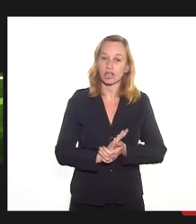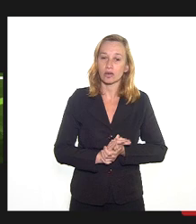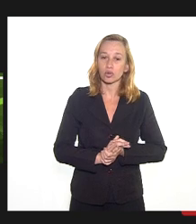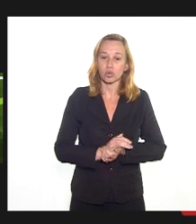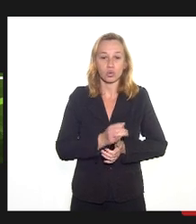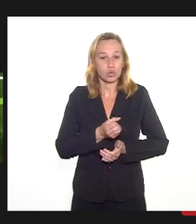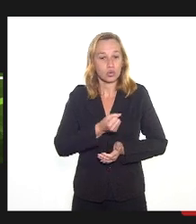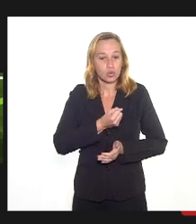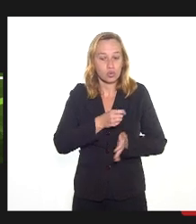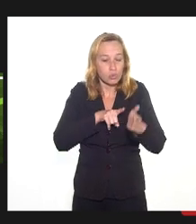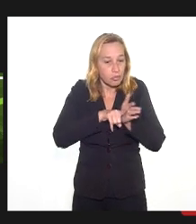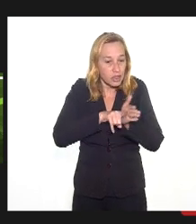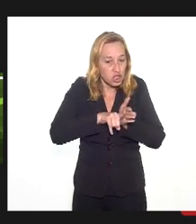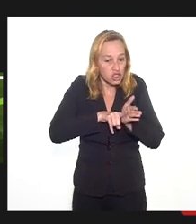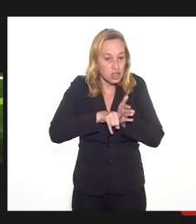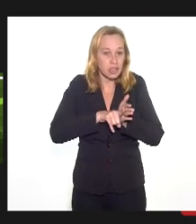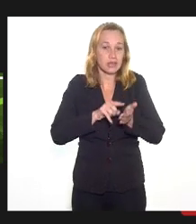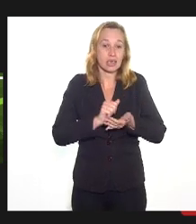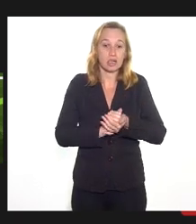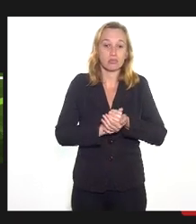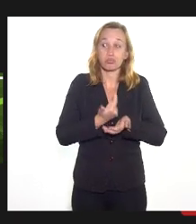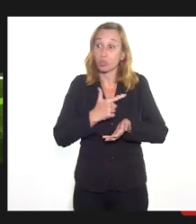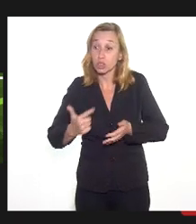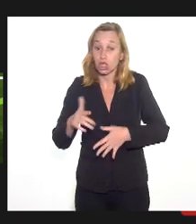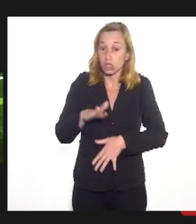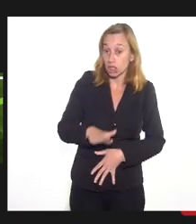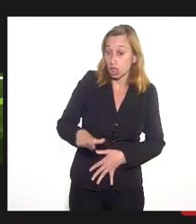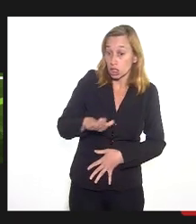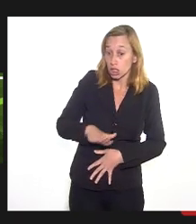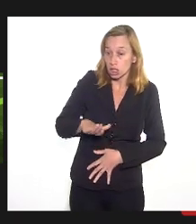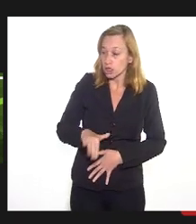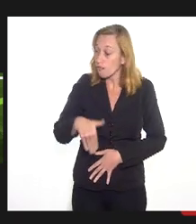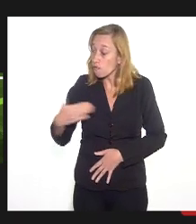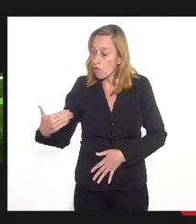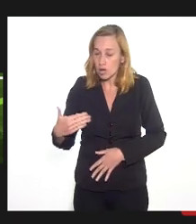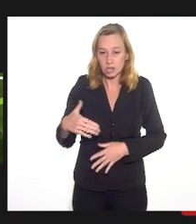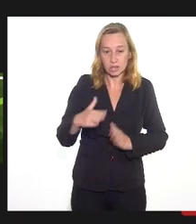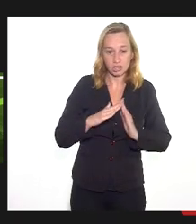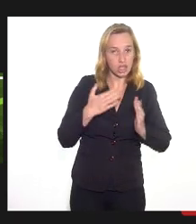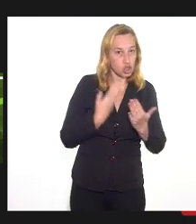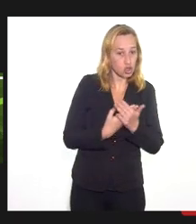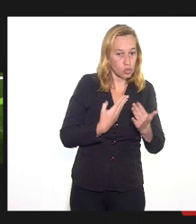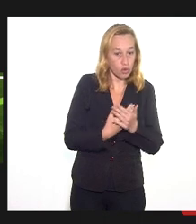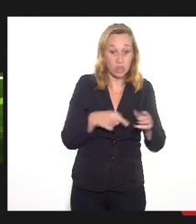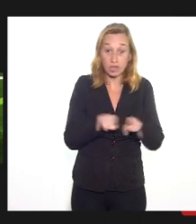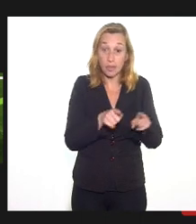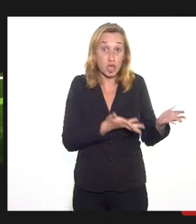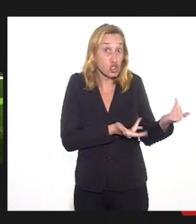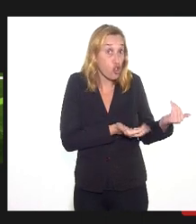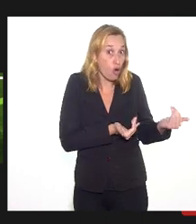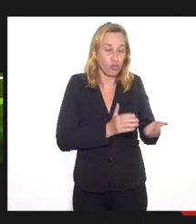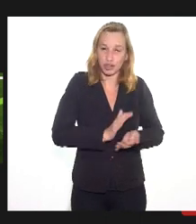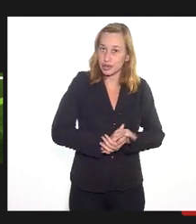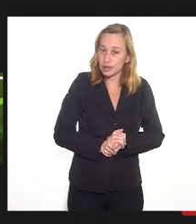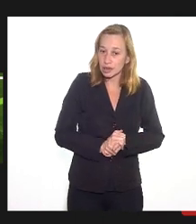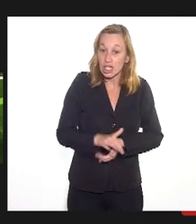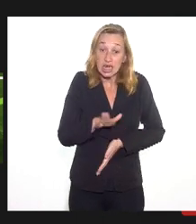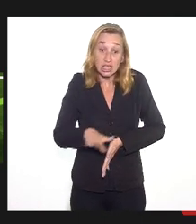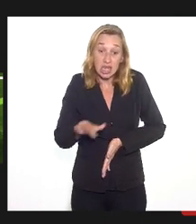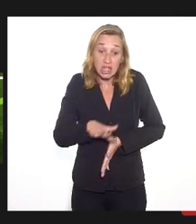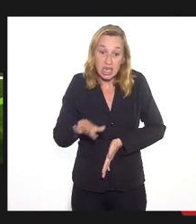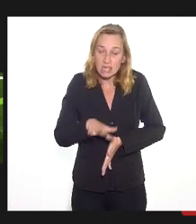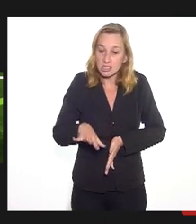levantamento, não tem nenhum criança fora da escola e nem jovens e crianças que